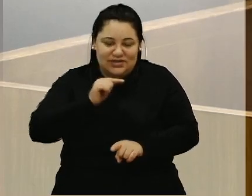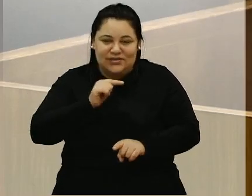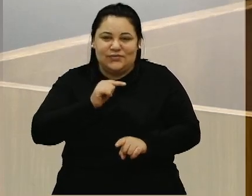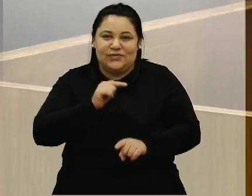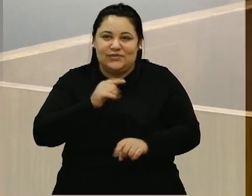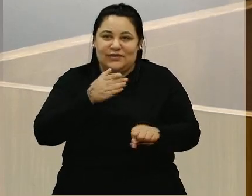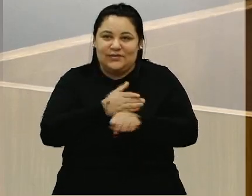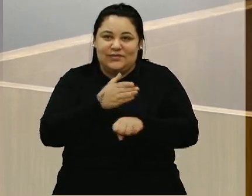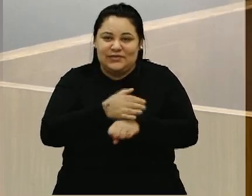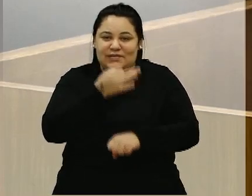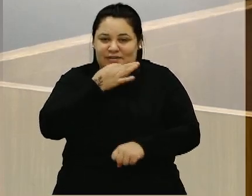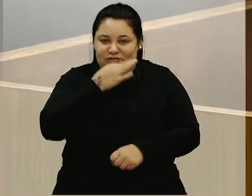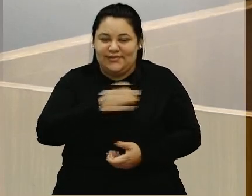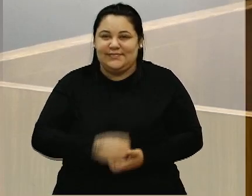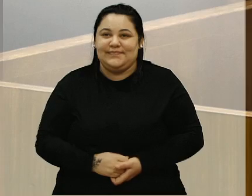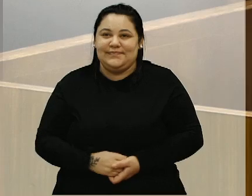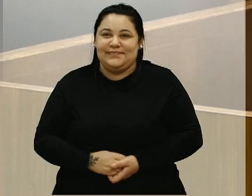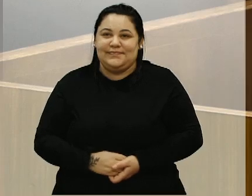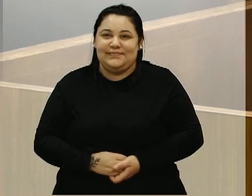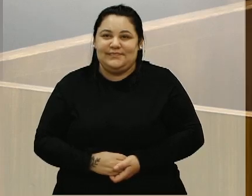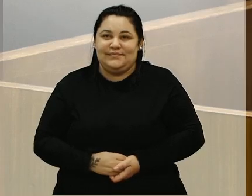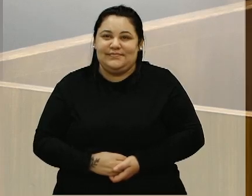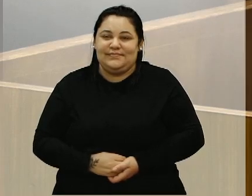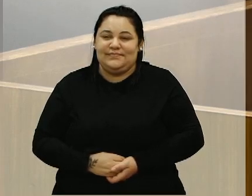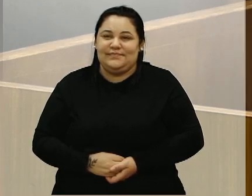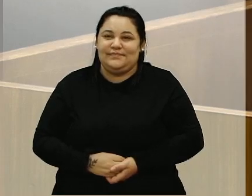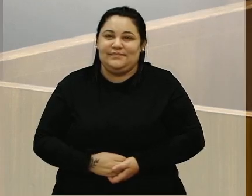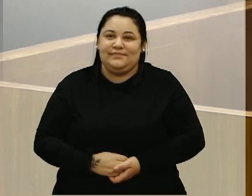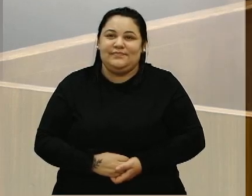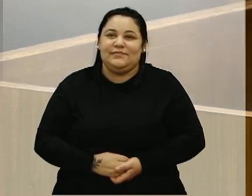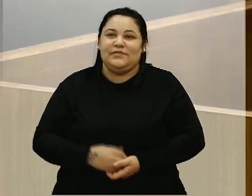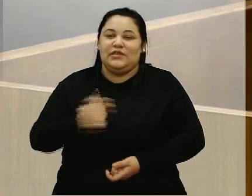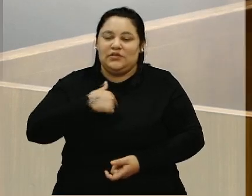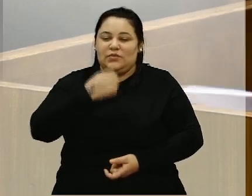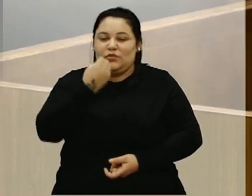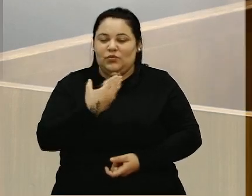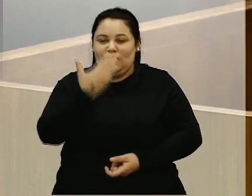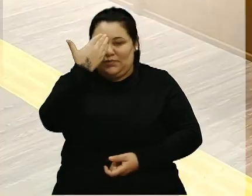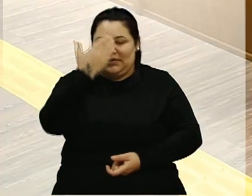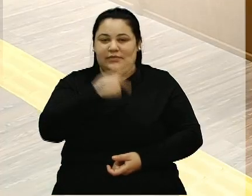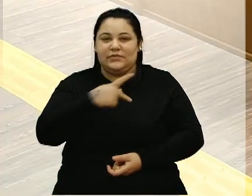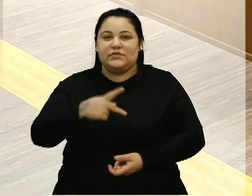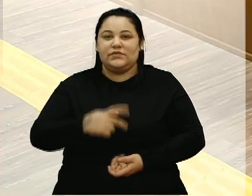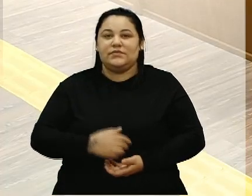Caxias do Sul. Isso é uma recompensa do nosso mandato. Muito obrigado, presidente.